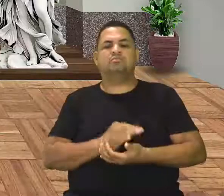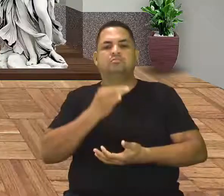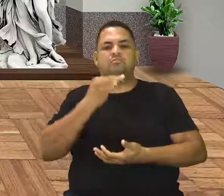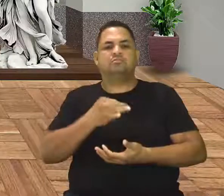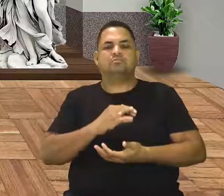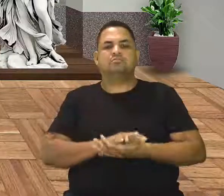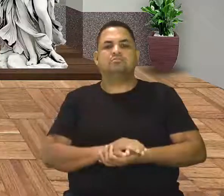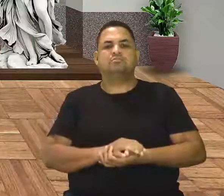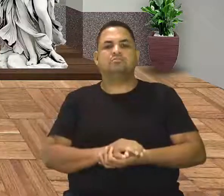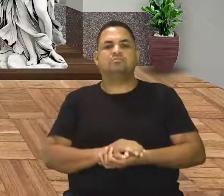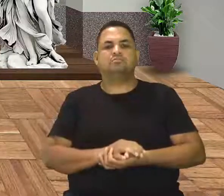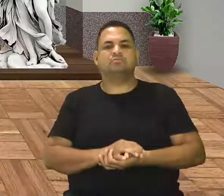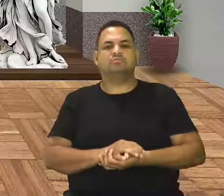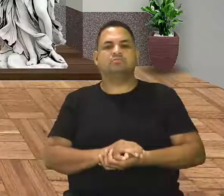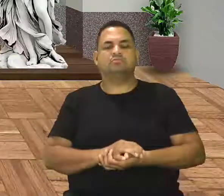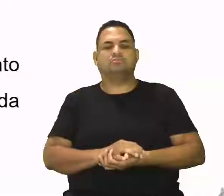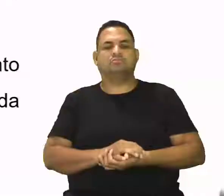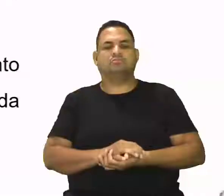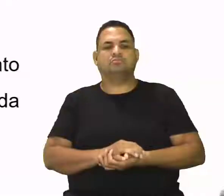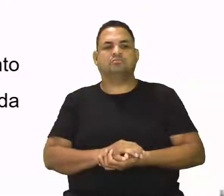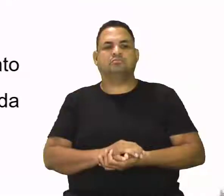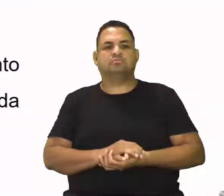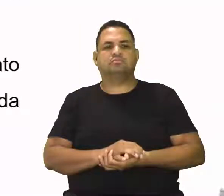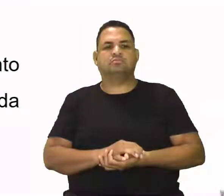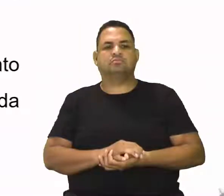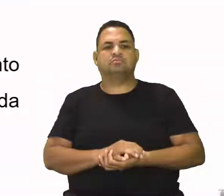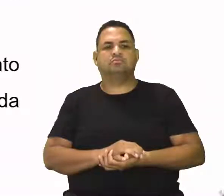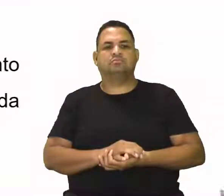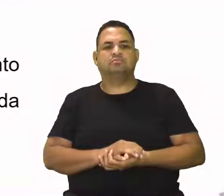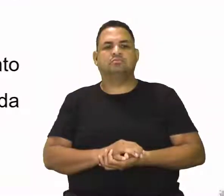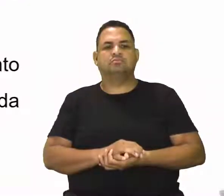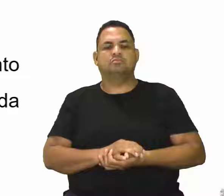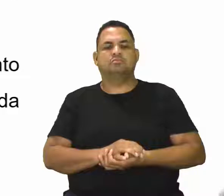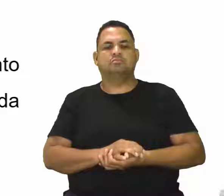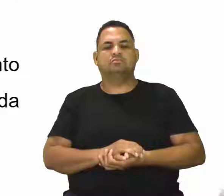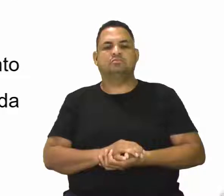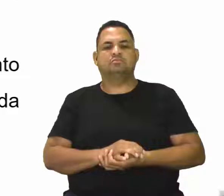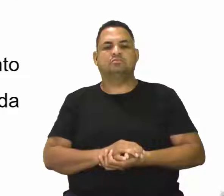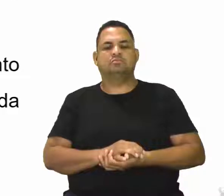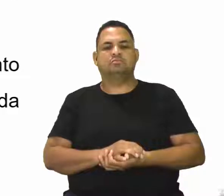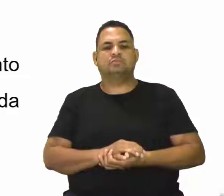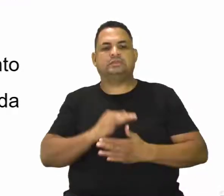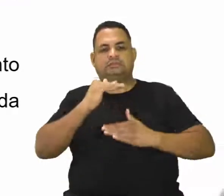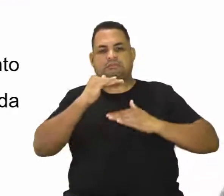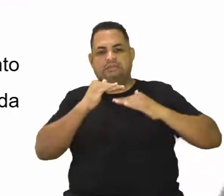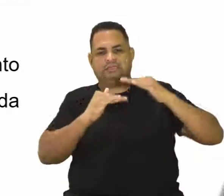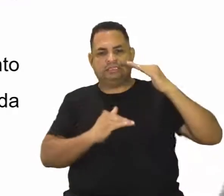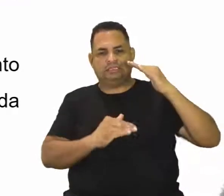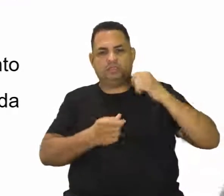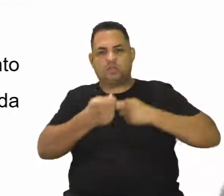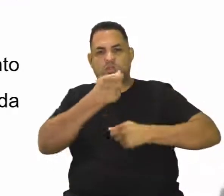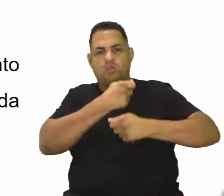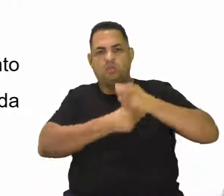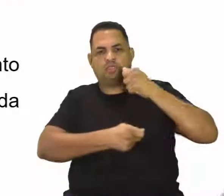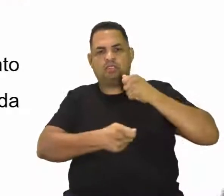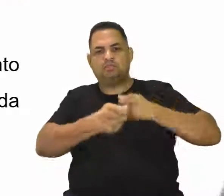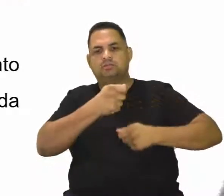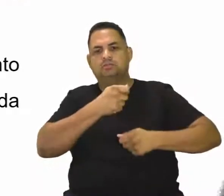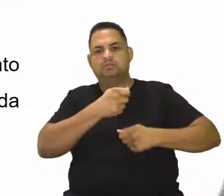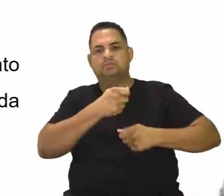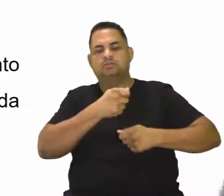certo? Quer ver o outro? Joga na tela. O outro é grande disparidade